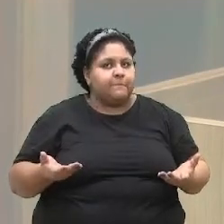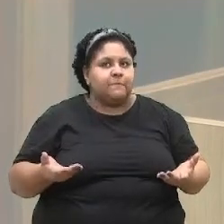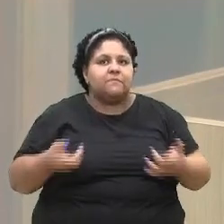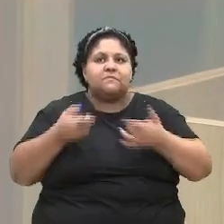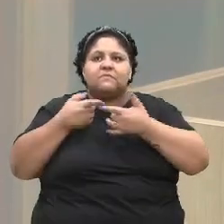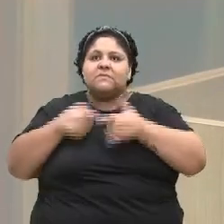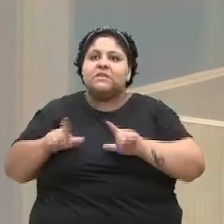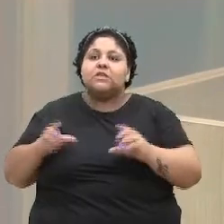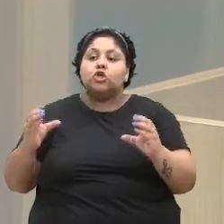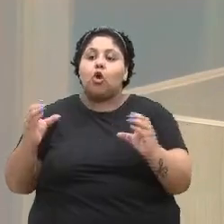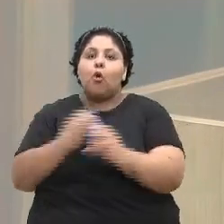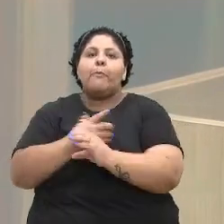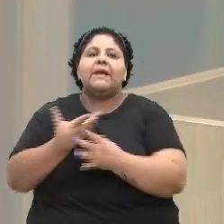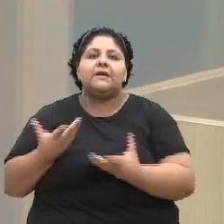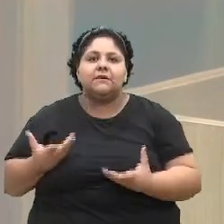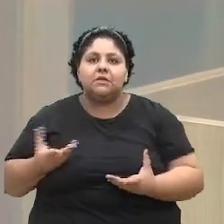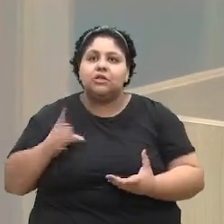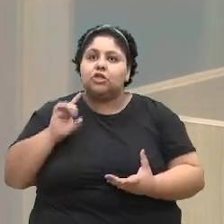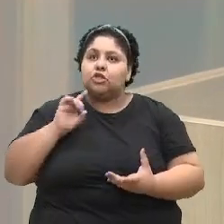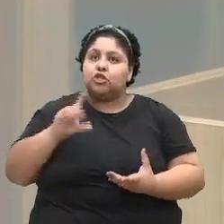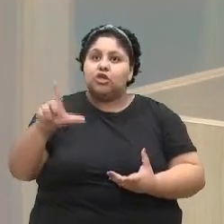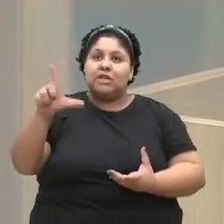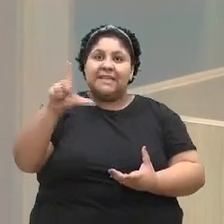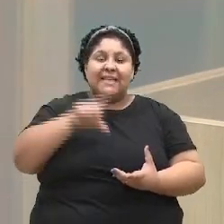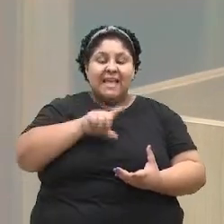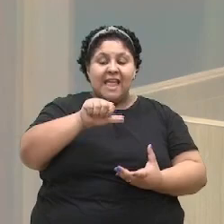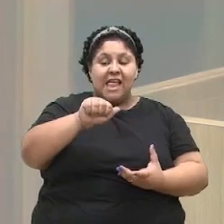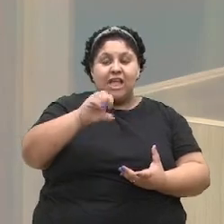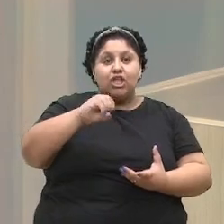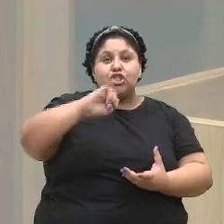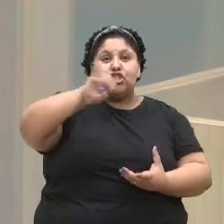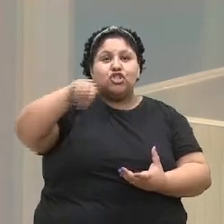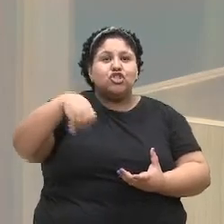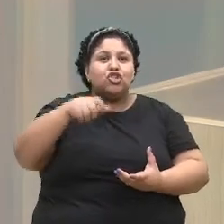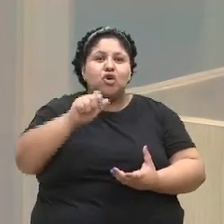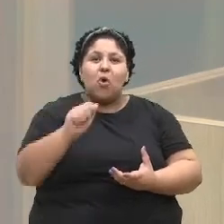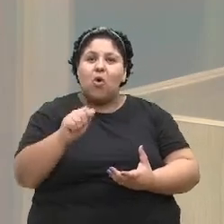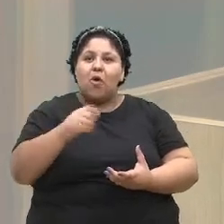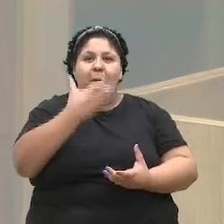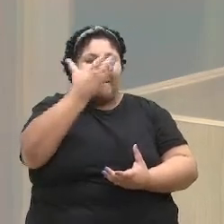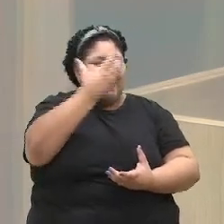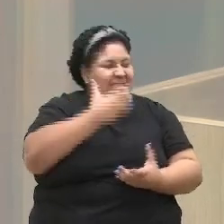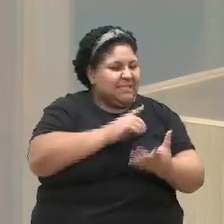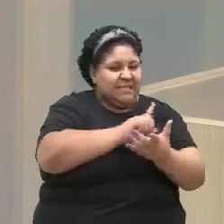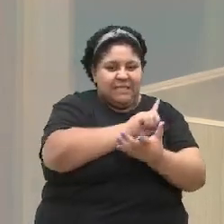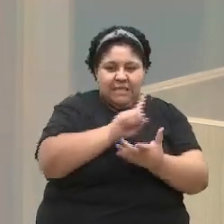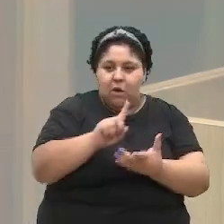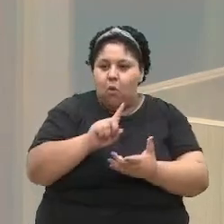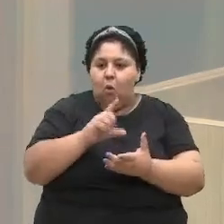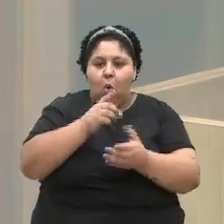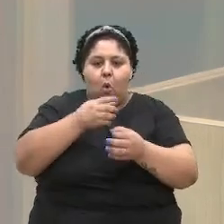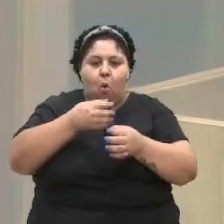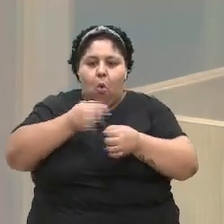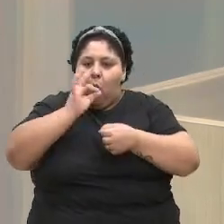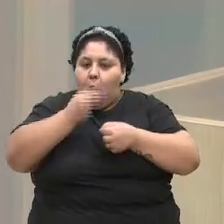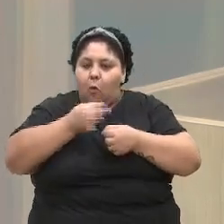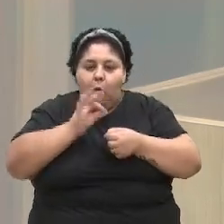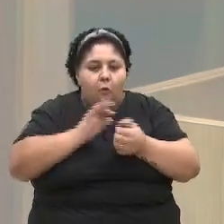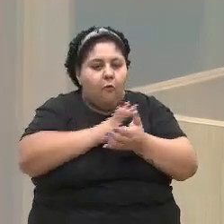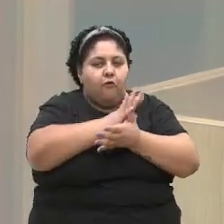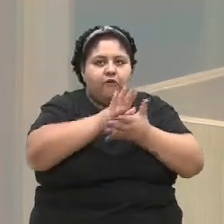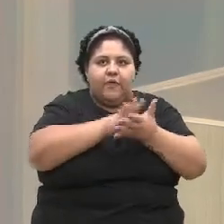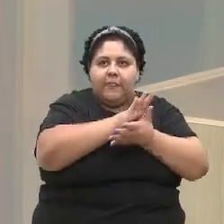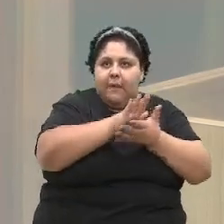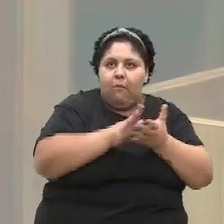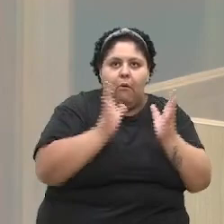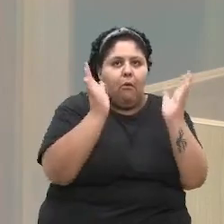vão complementar só vai ter SOJA não vai mais ter maçã não vai mais ter uva não vai mais ter brócolis